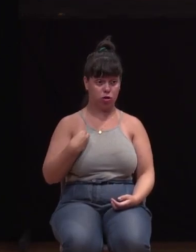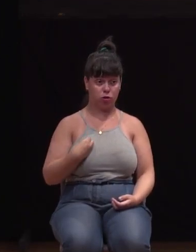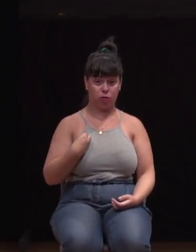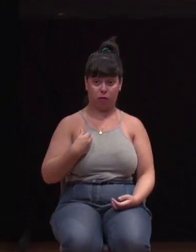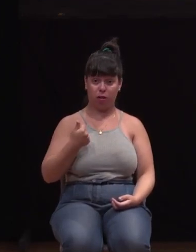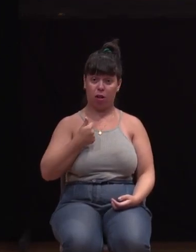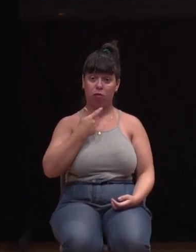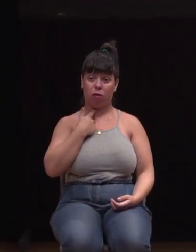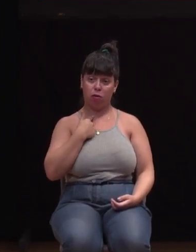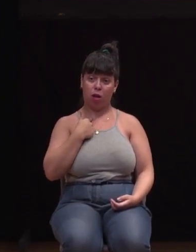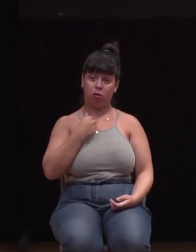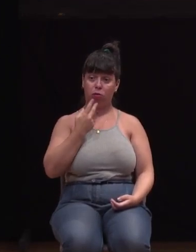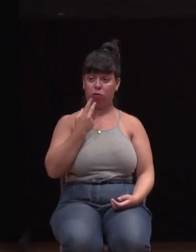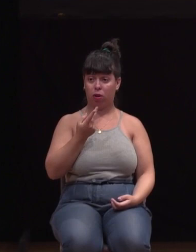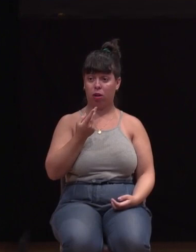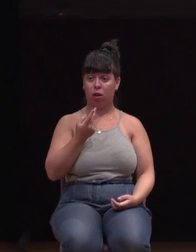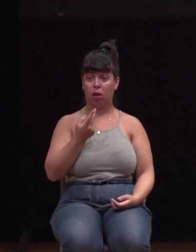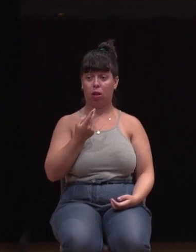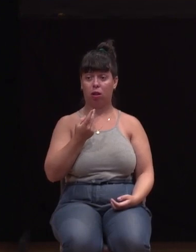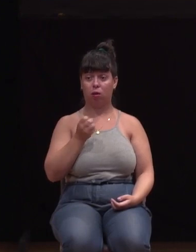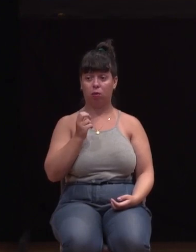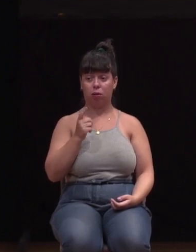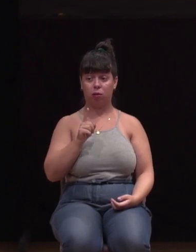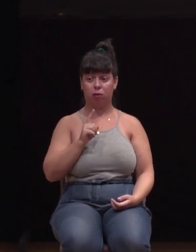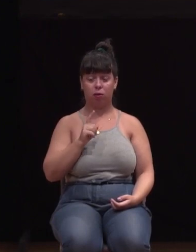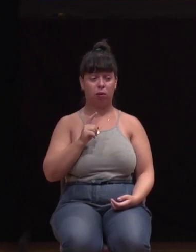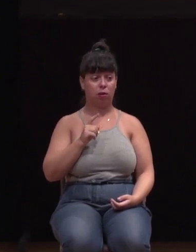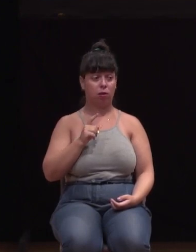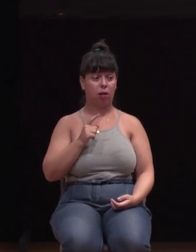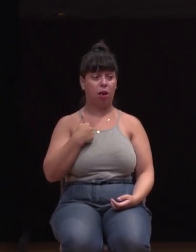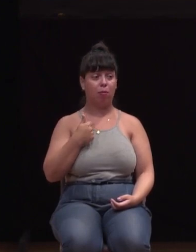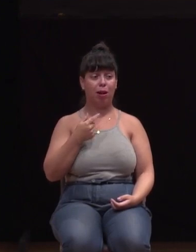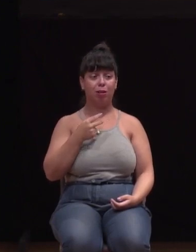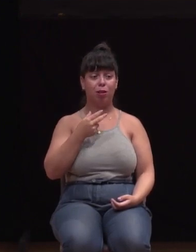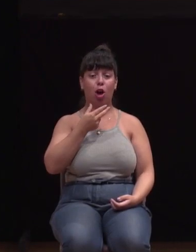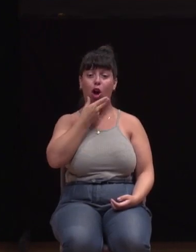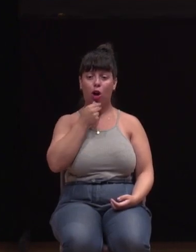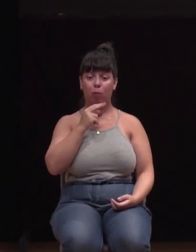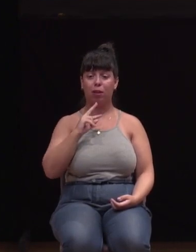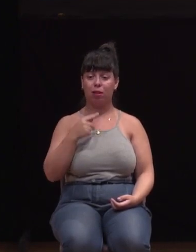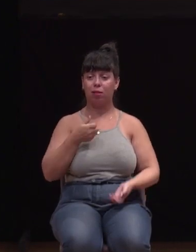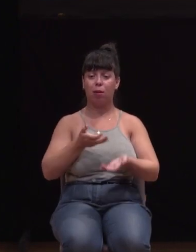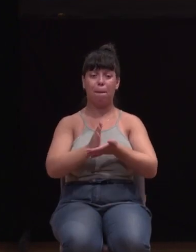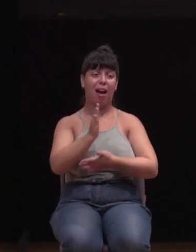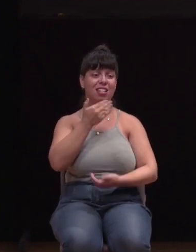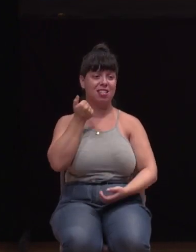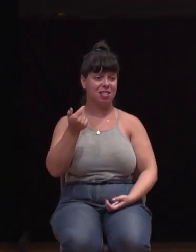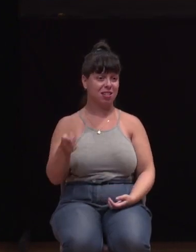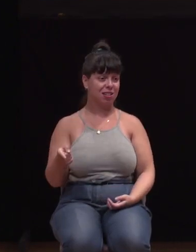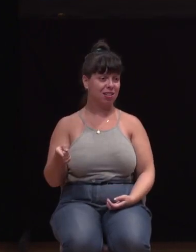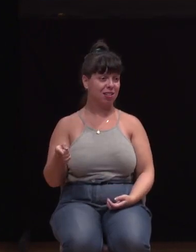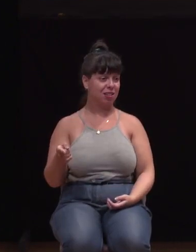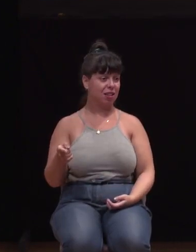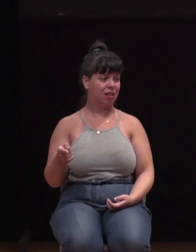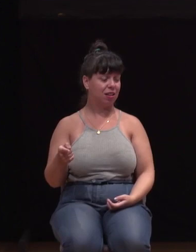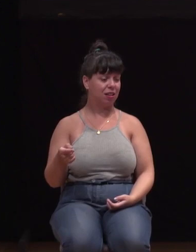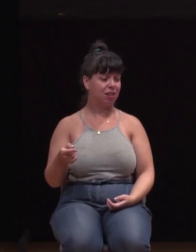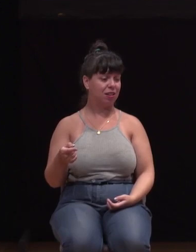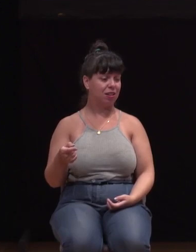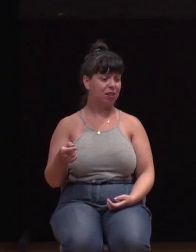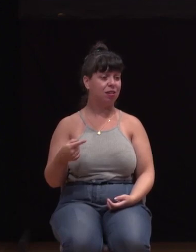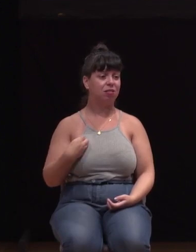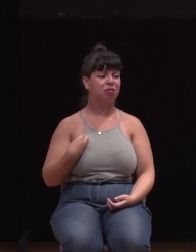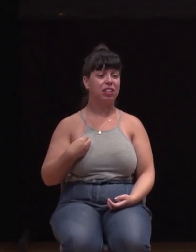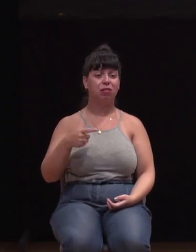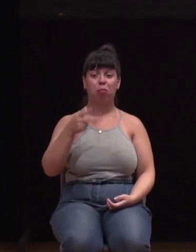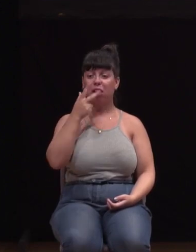tiver à vontade ou não, seria ótimo, mas é isso. Essa questão da passabilidade está mais posta. Muitos vivem aí e a gente não